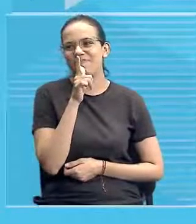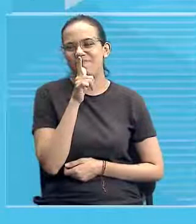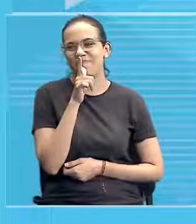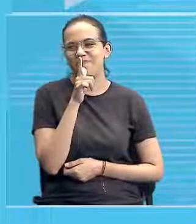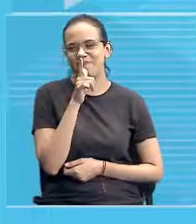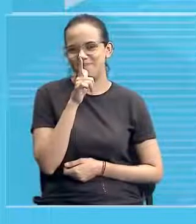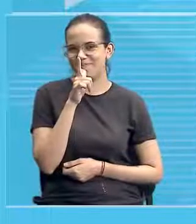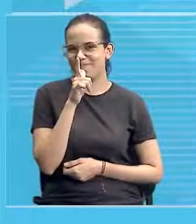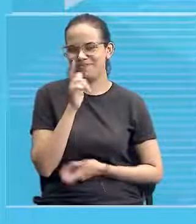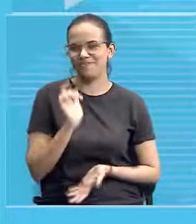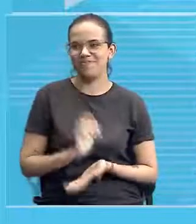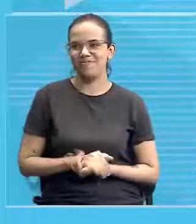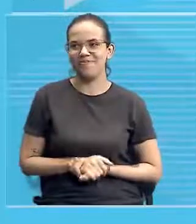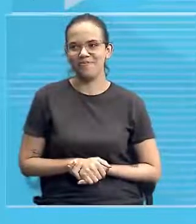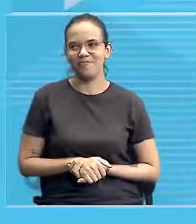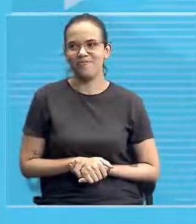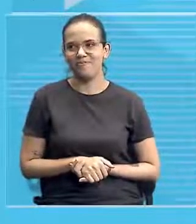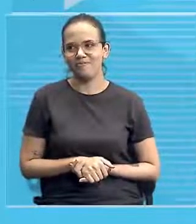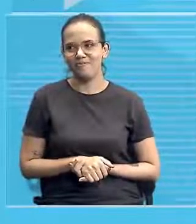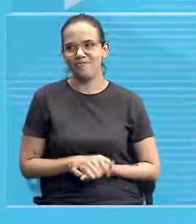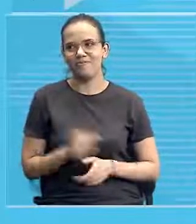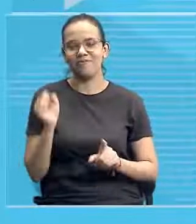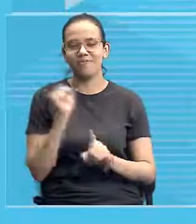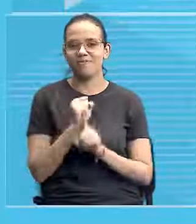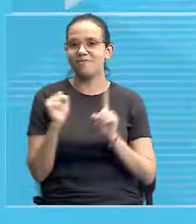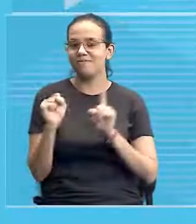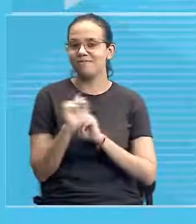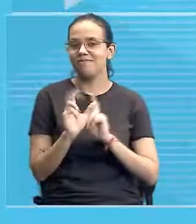Muito bem. A sociedade